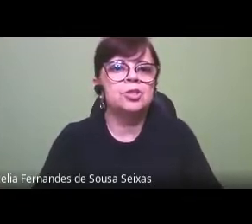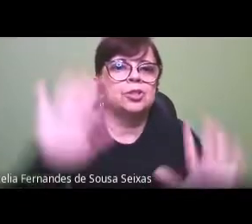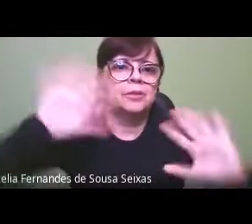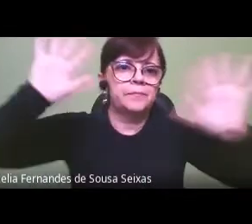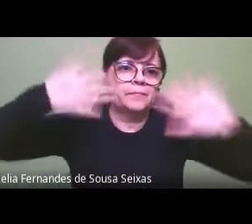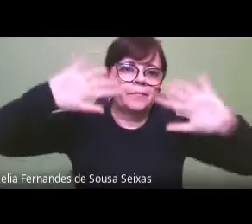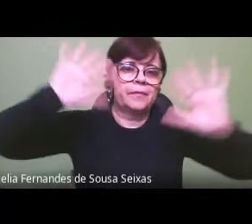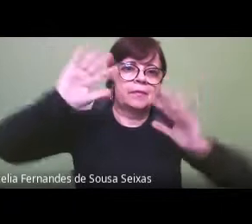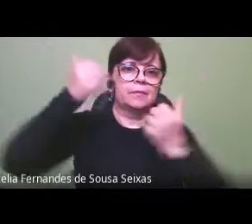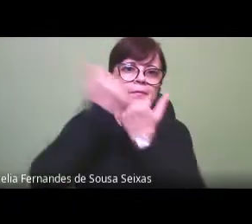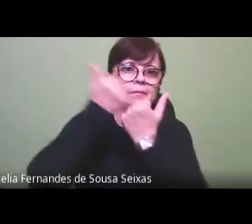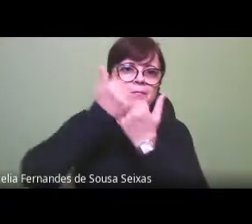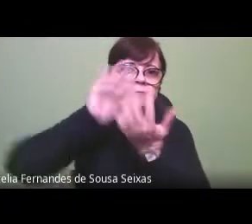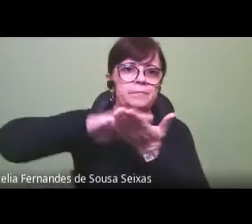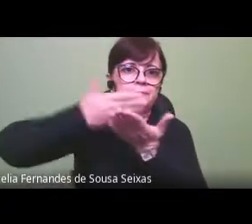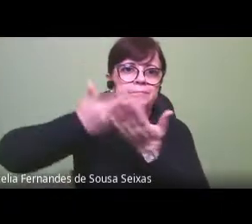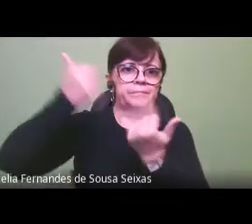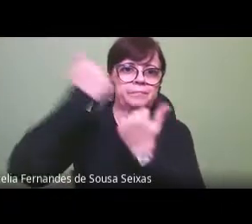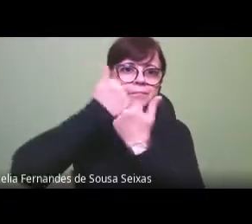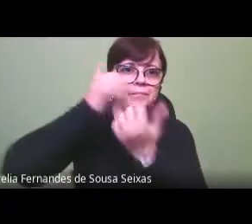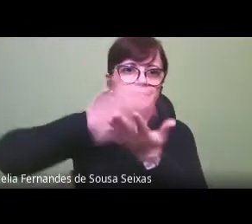é dirigir.